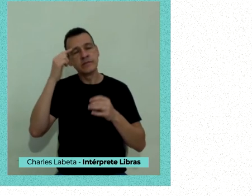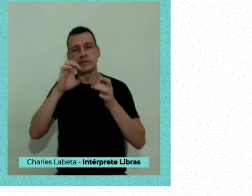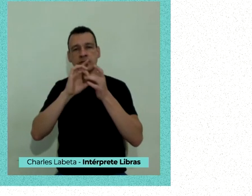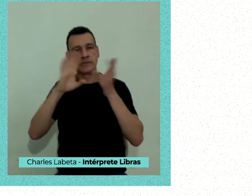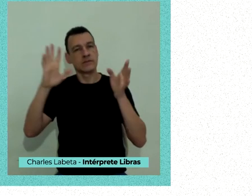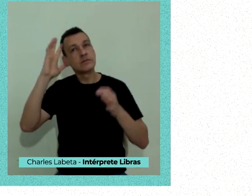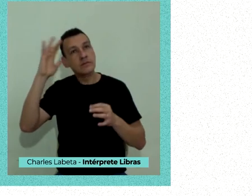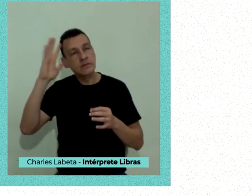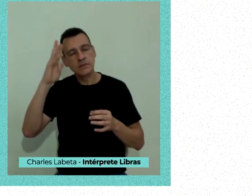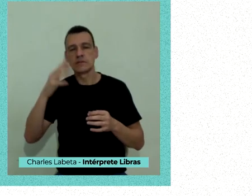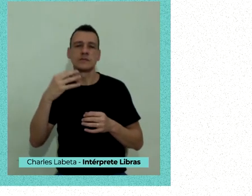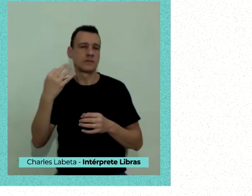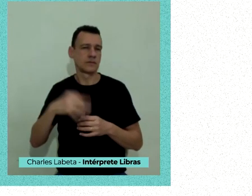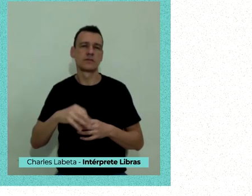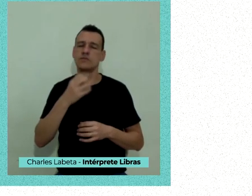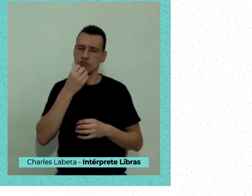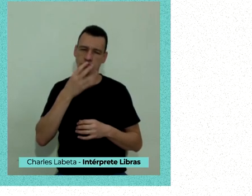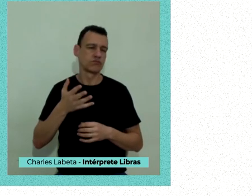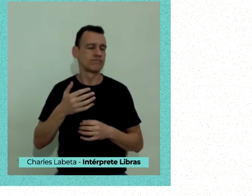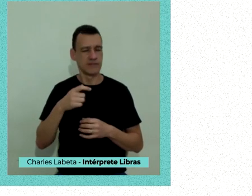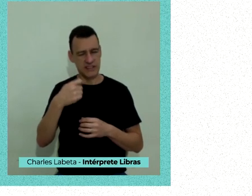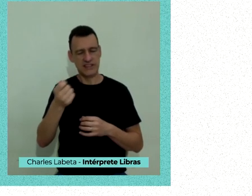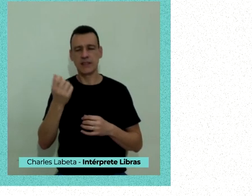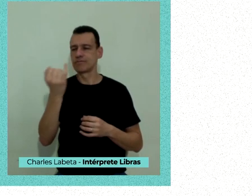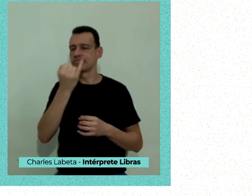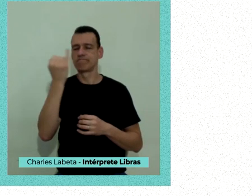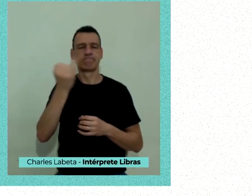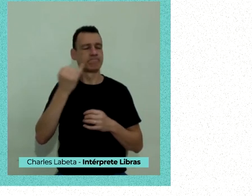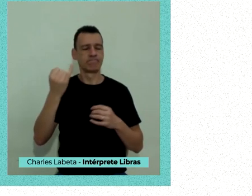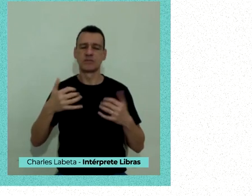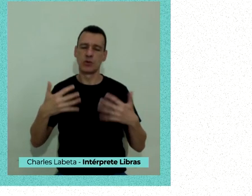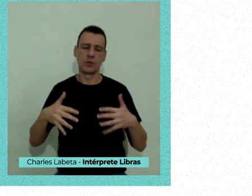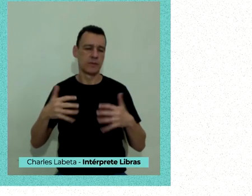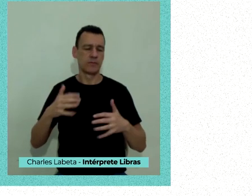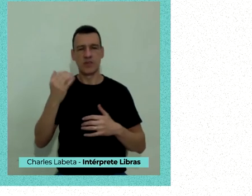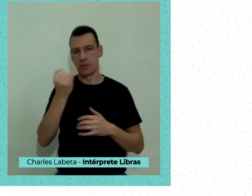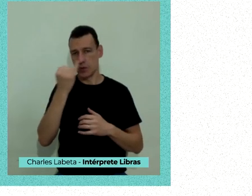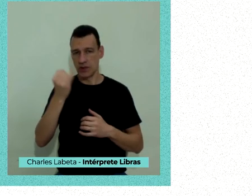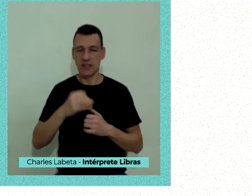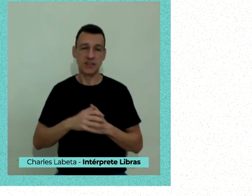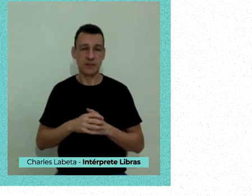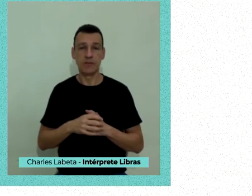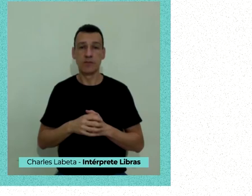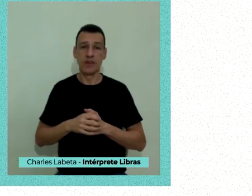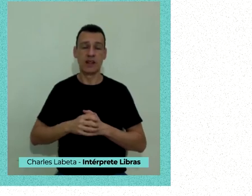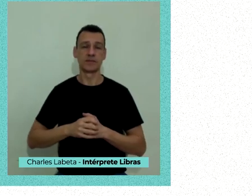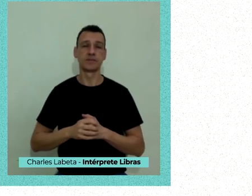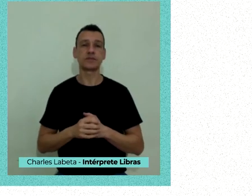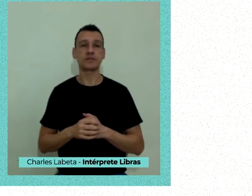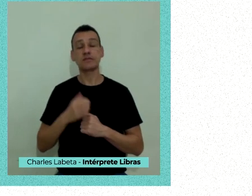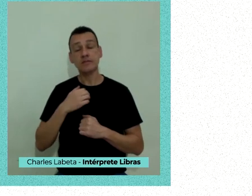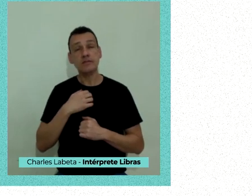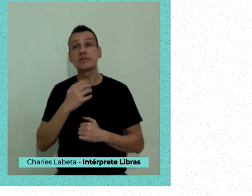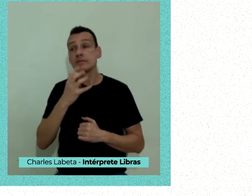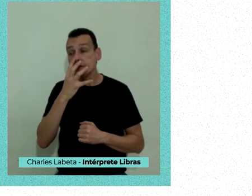gente encontra nisso. Então, eu queria retomar essa fala, como é bom escutá-los. E a gente vê crianças